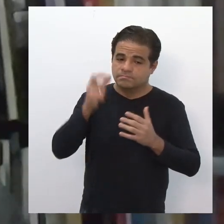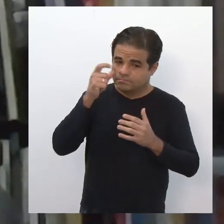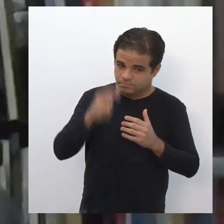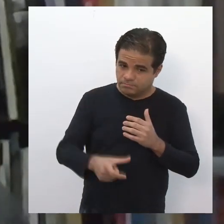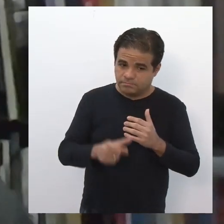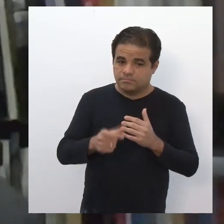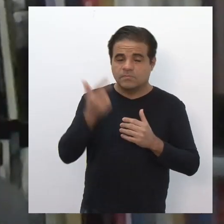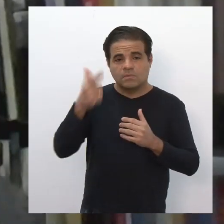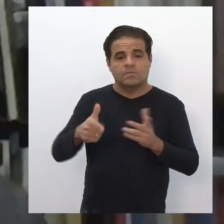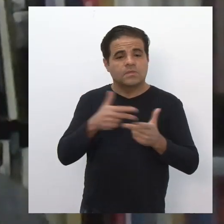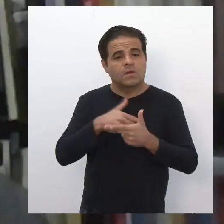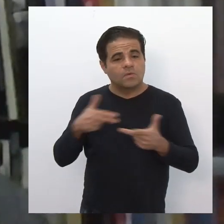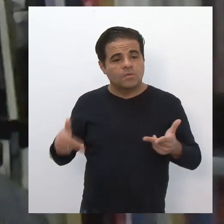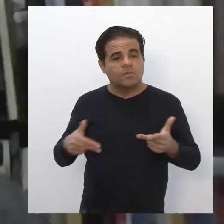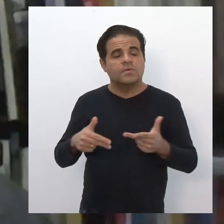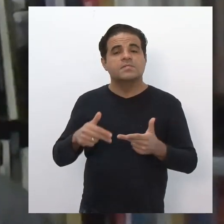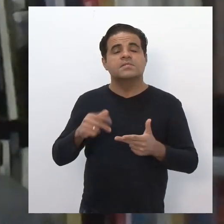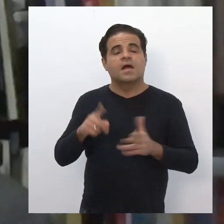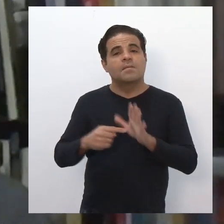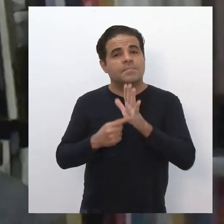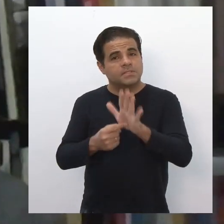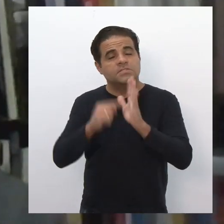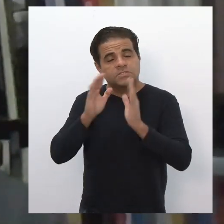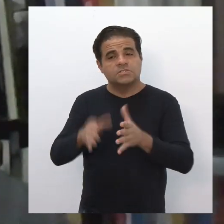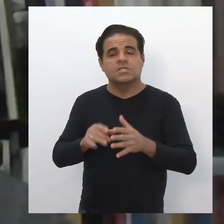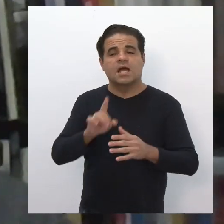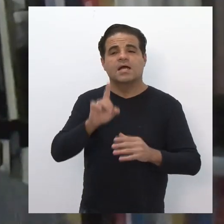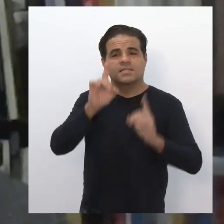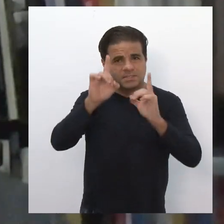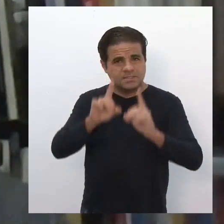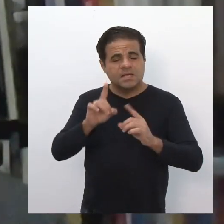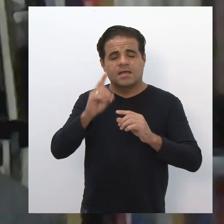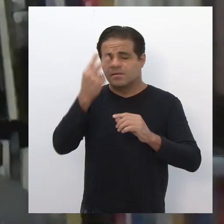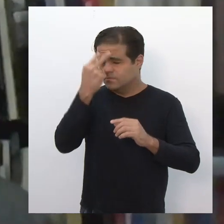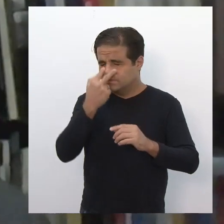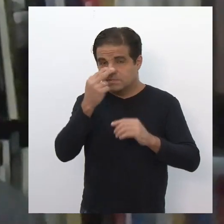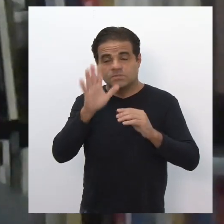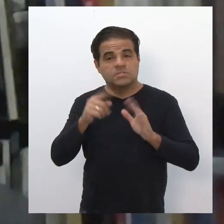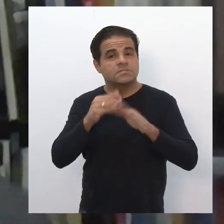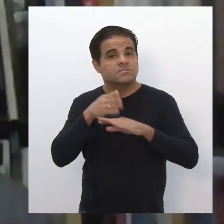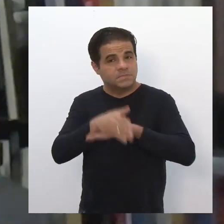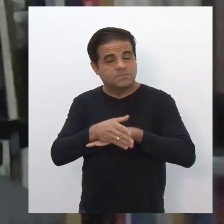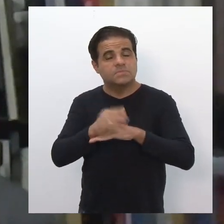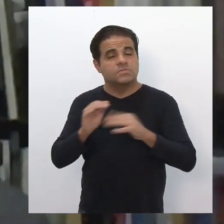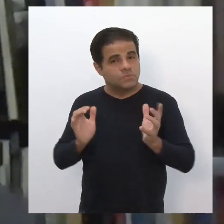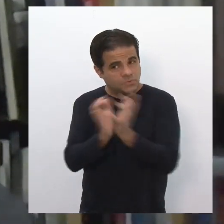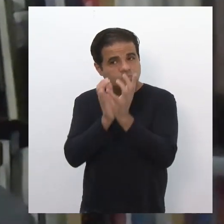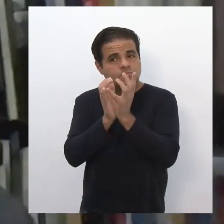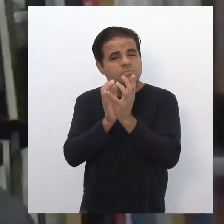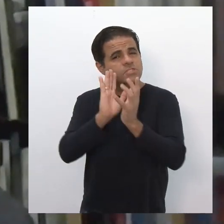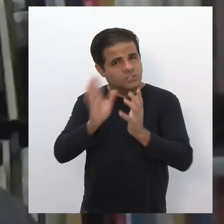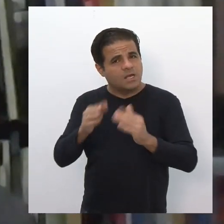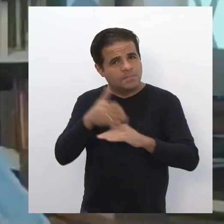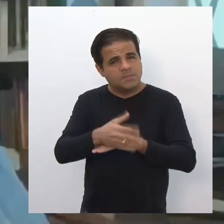E uma outra coisa, assim, apareceram já deficientes visuais para participação nesse clube?